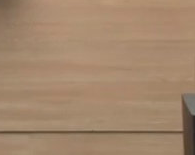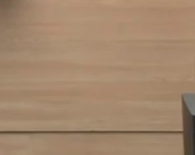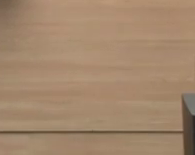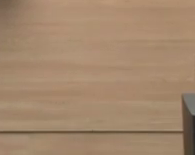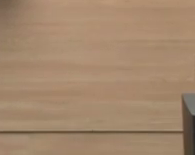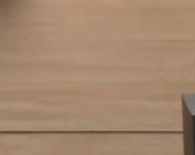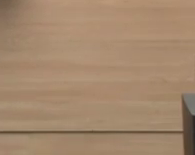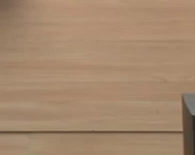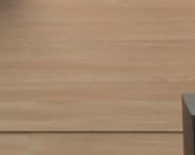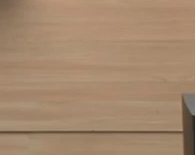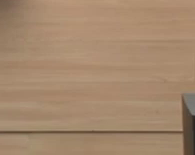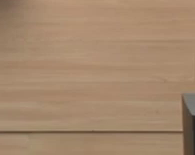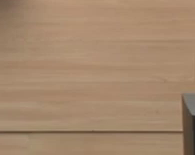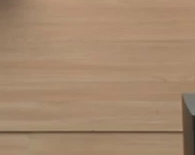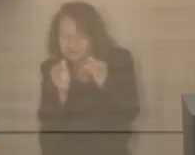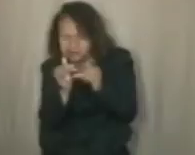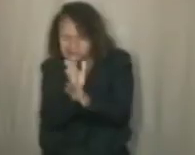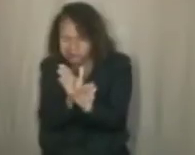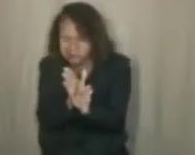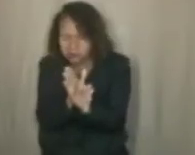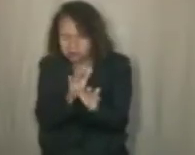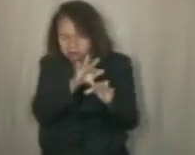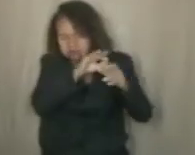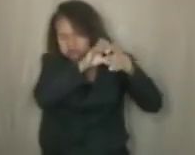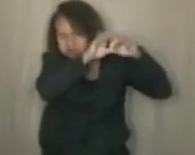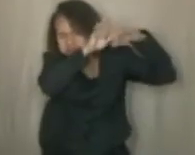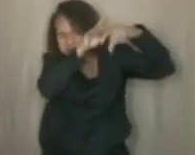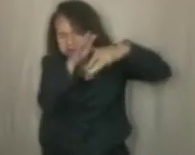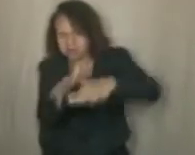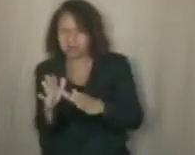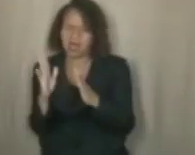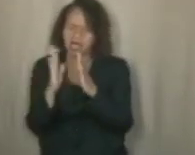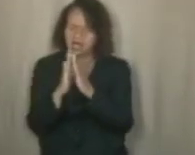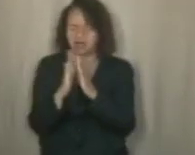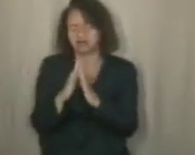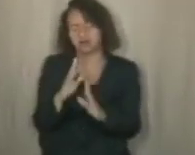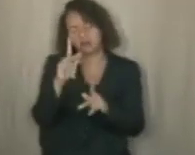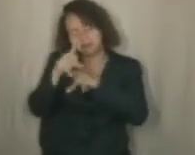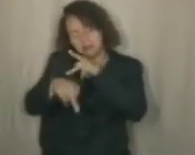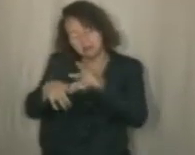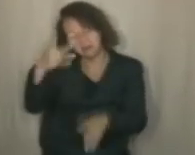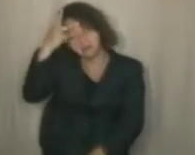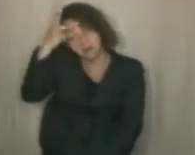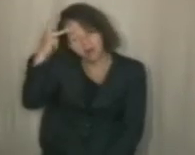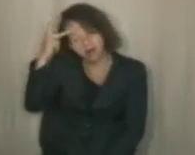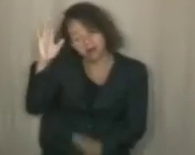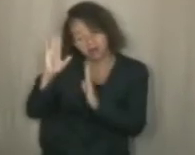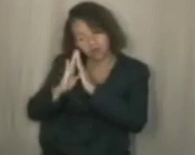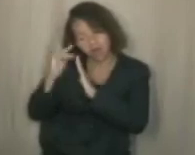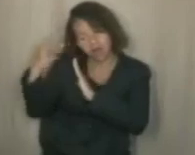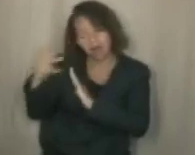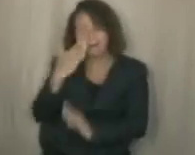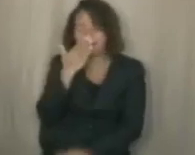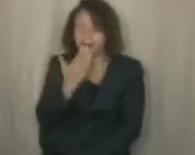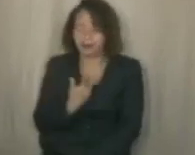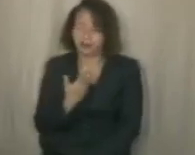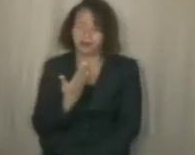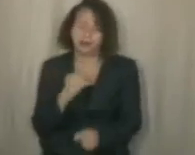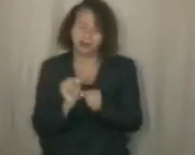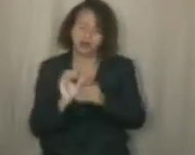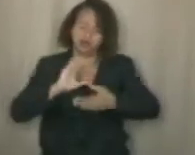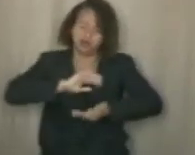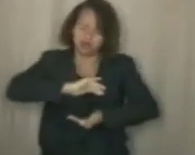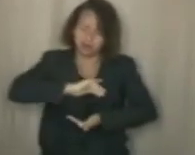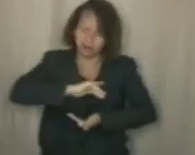autoria do vereador Ronaldo Lopes os moradores nos pediram para que pudéssemos mediar junto à Defesa Civil